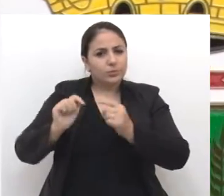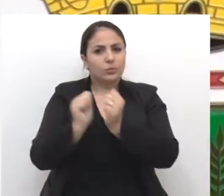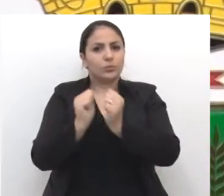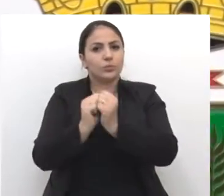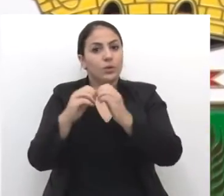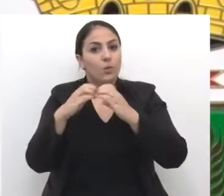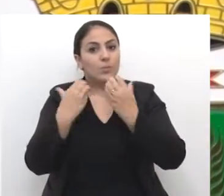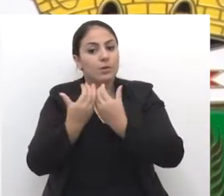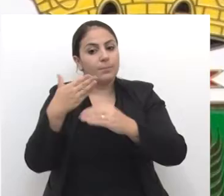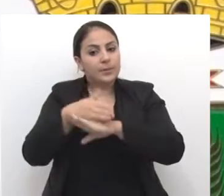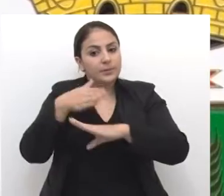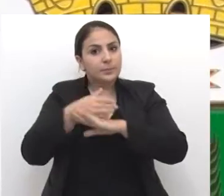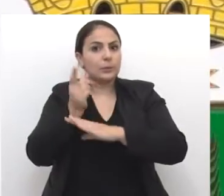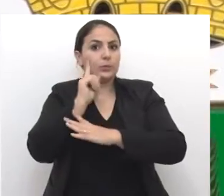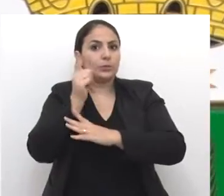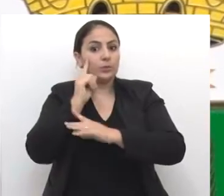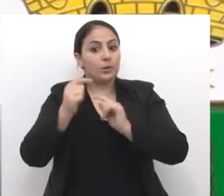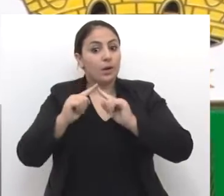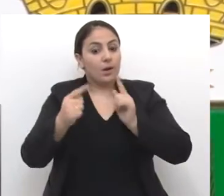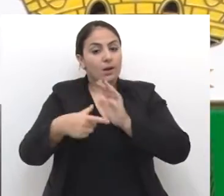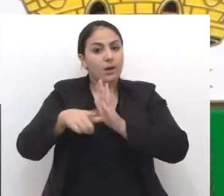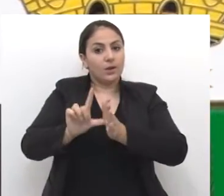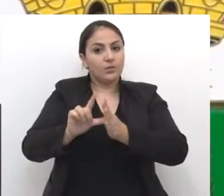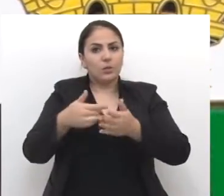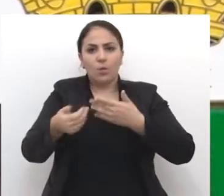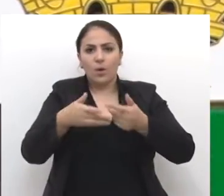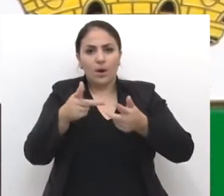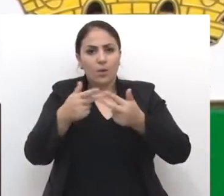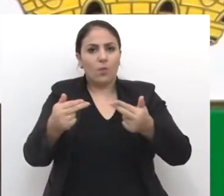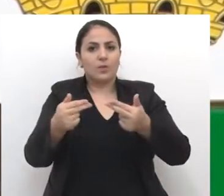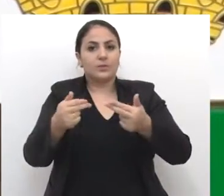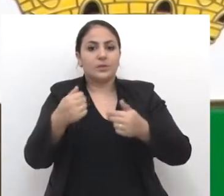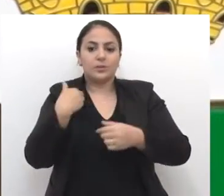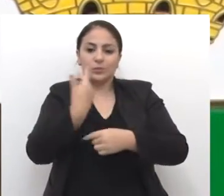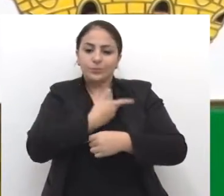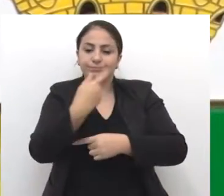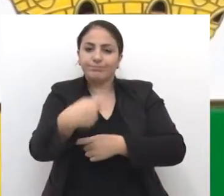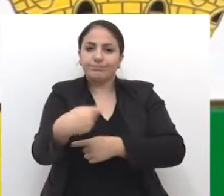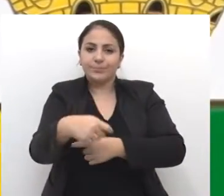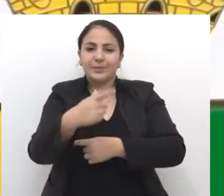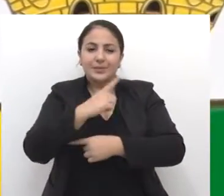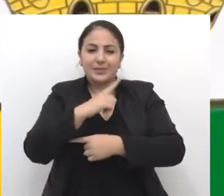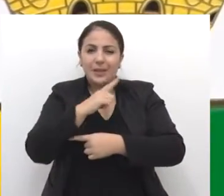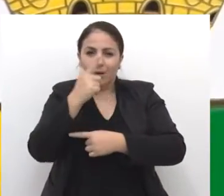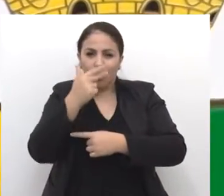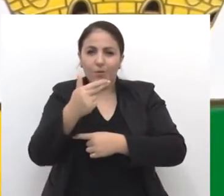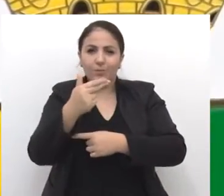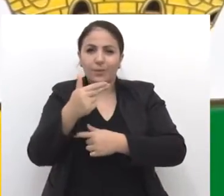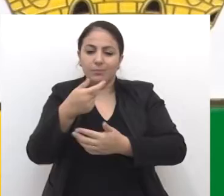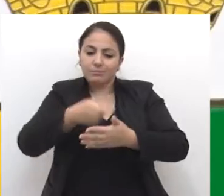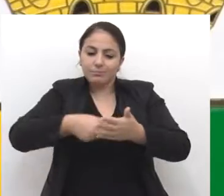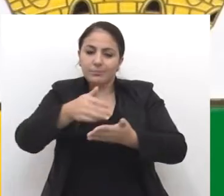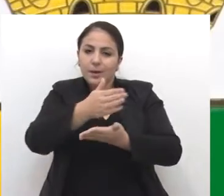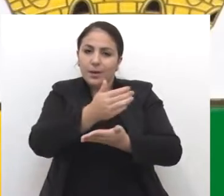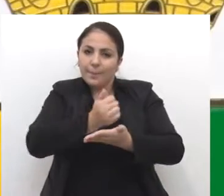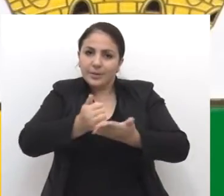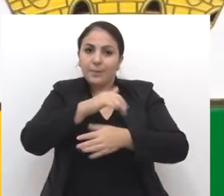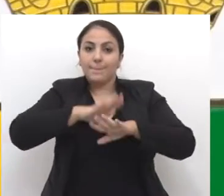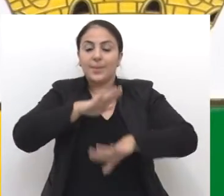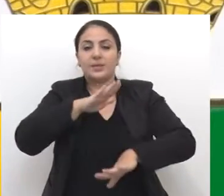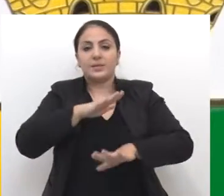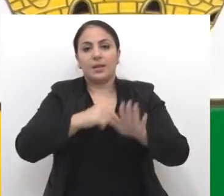estar presente no dia a dia. Eu acho que antes de qualquer aprovação nesse sentido, nós temos que dar uma lapidada a mais na